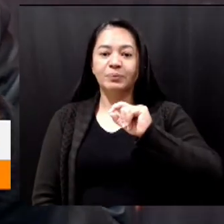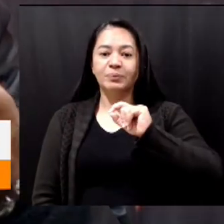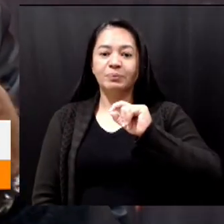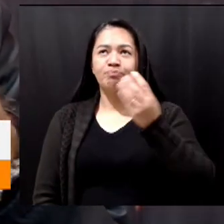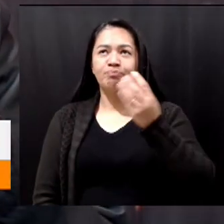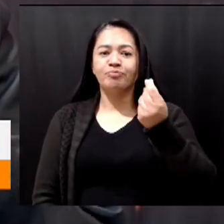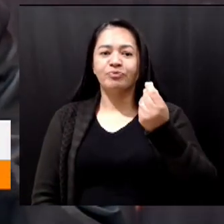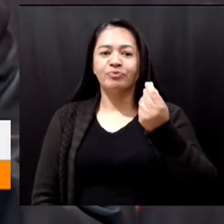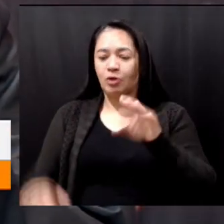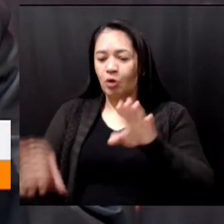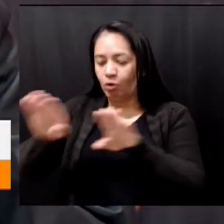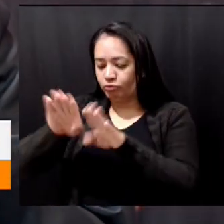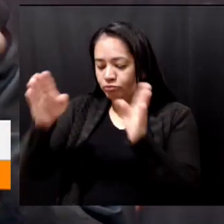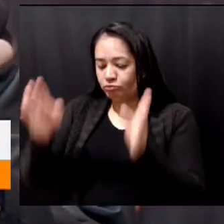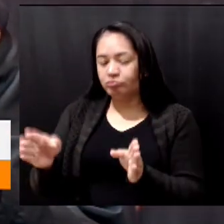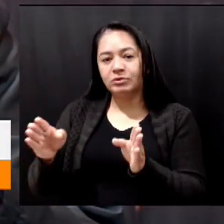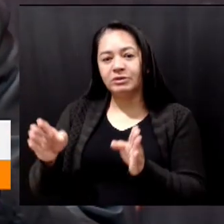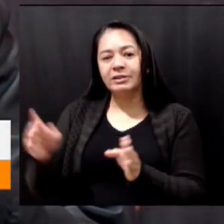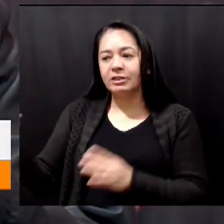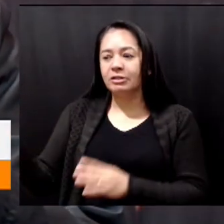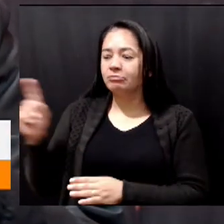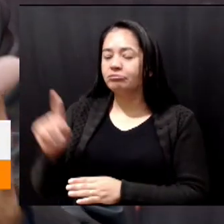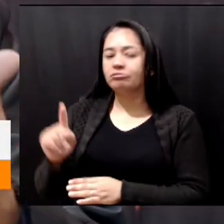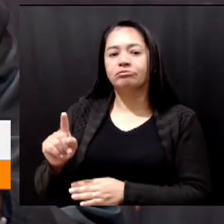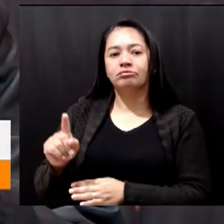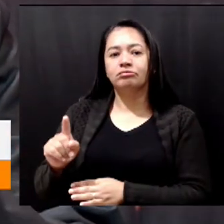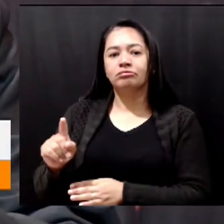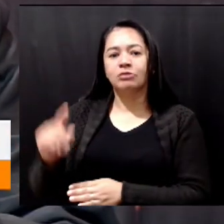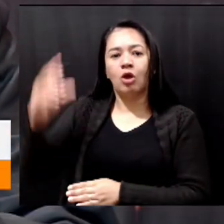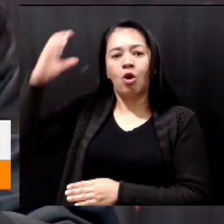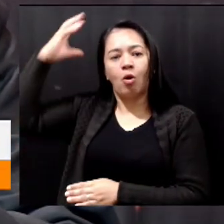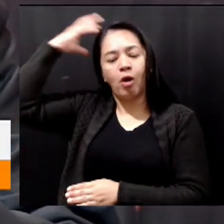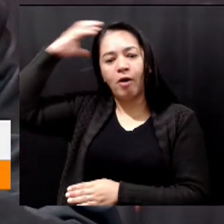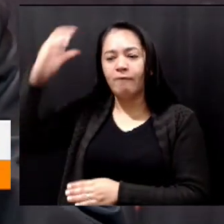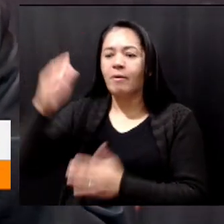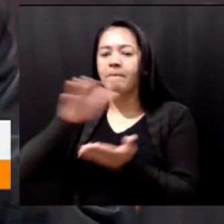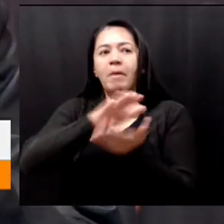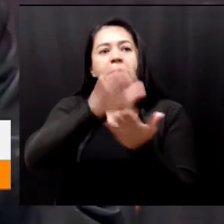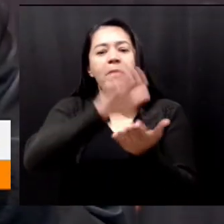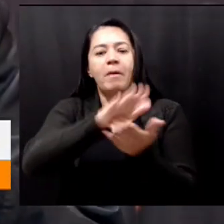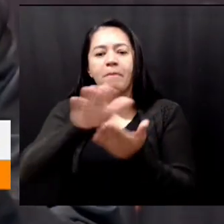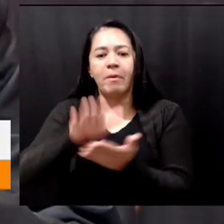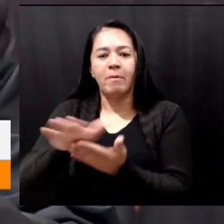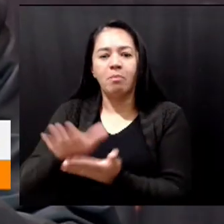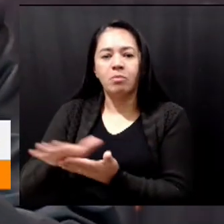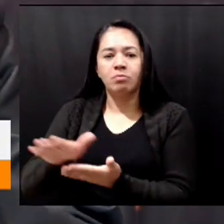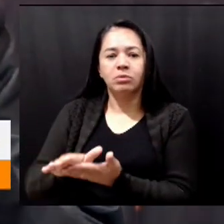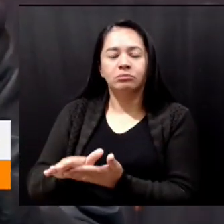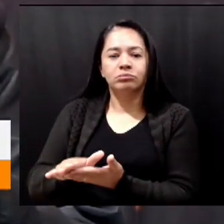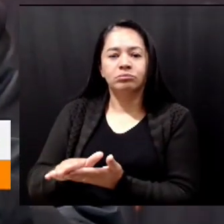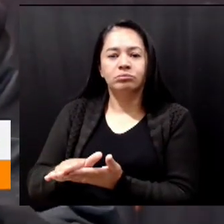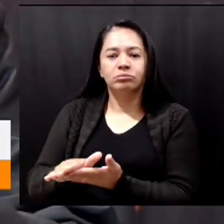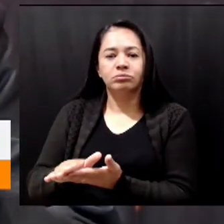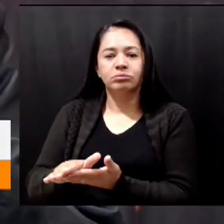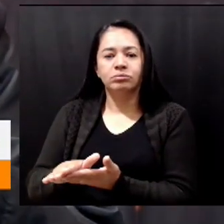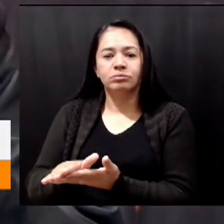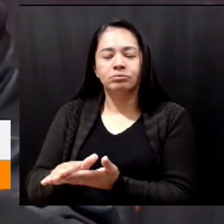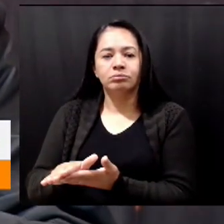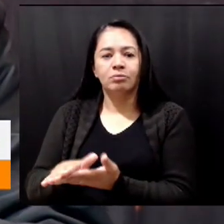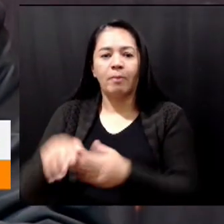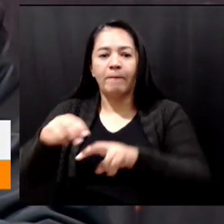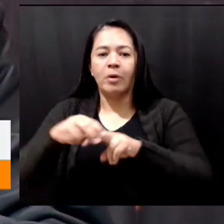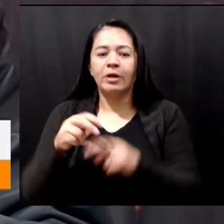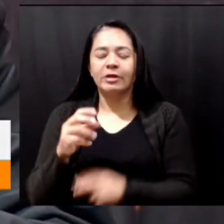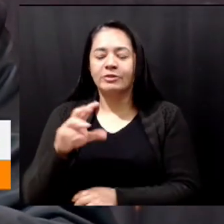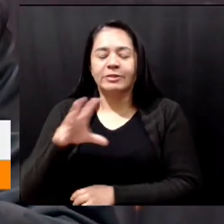onde Dom Pedro vinha aqui e despachava de vez em quando, dada o apreço que ele tinha pelo